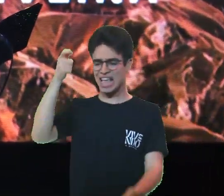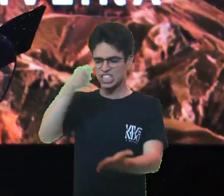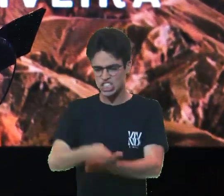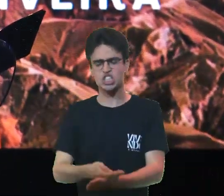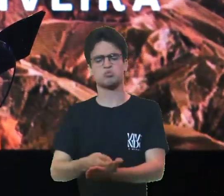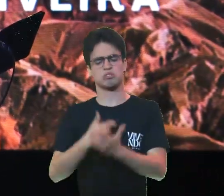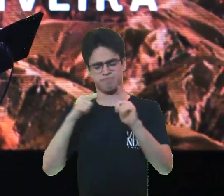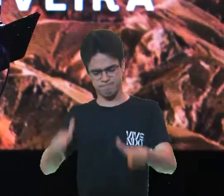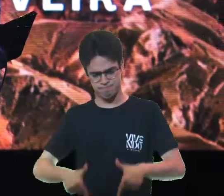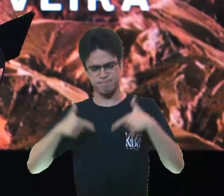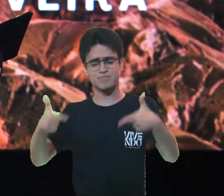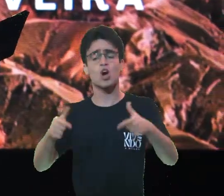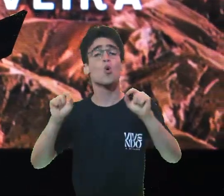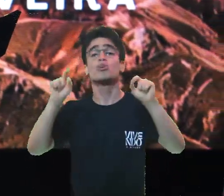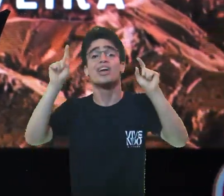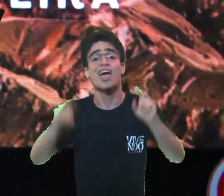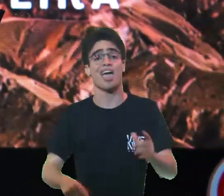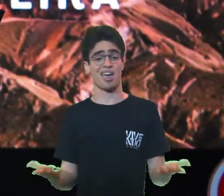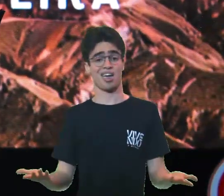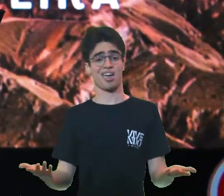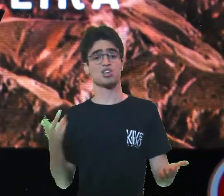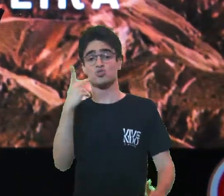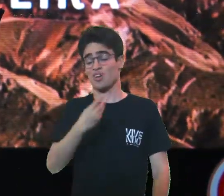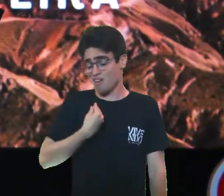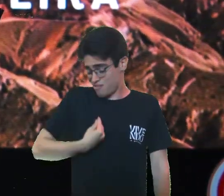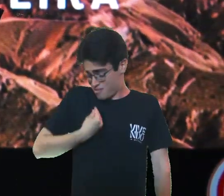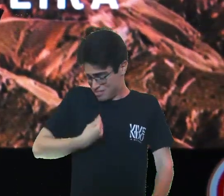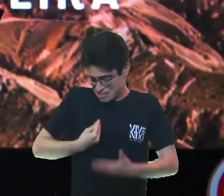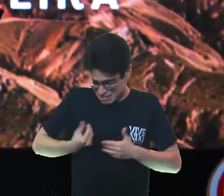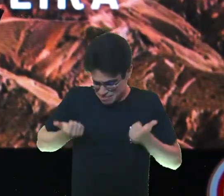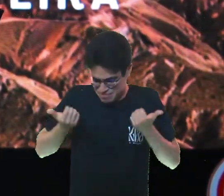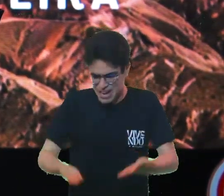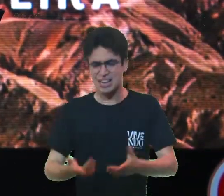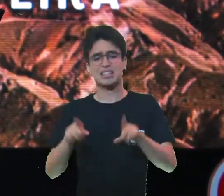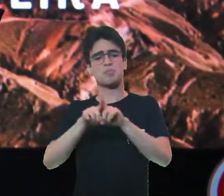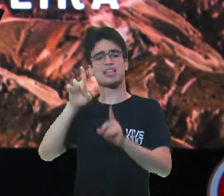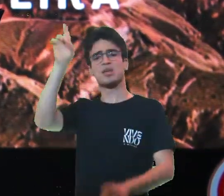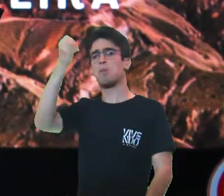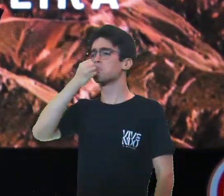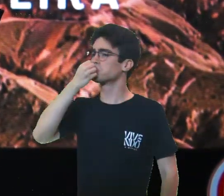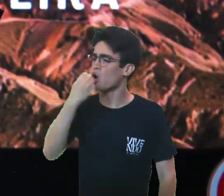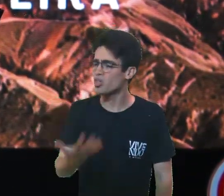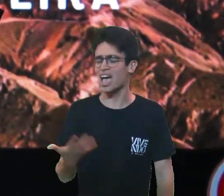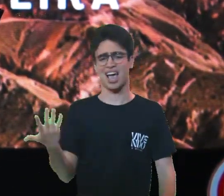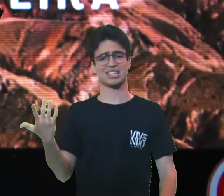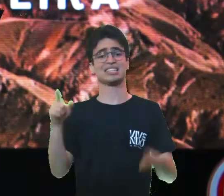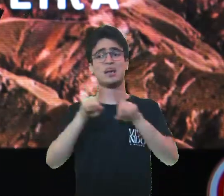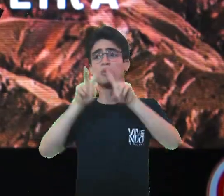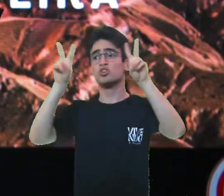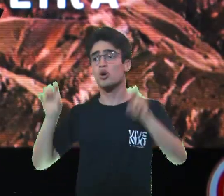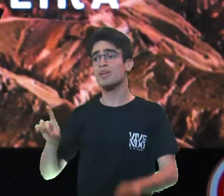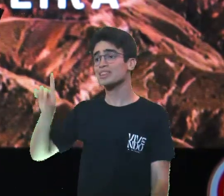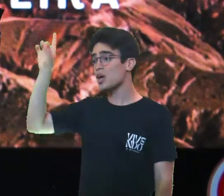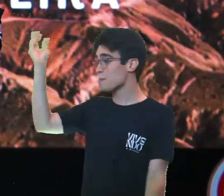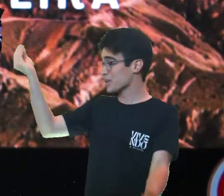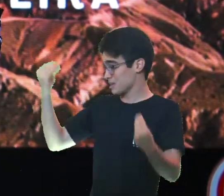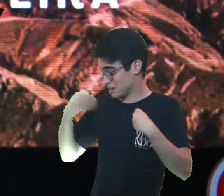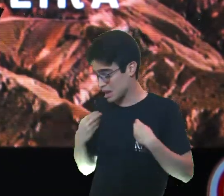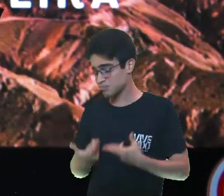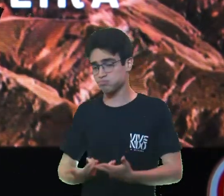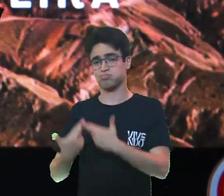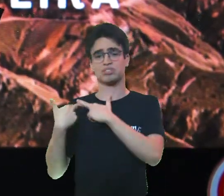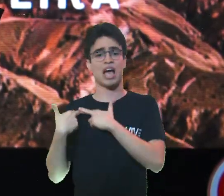gastar com tudo que você tem hoje, com a vida, com a bondade de Deus, com aquilo que Deus tem colocado sobre